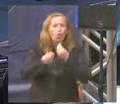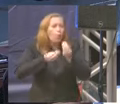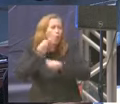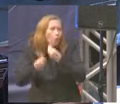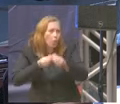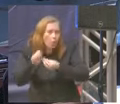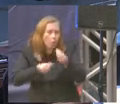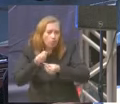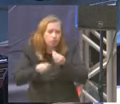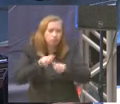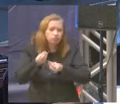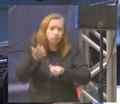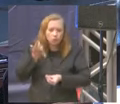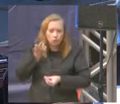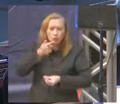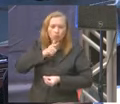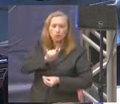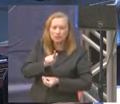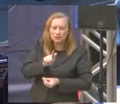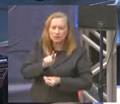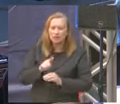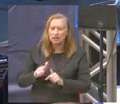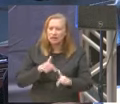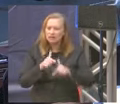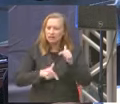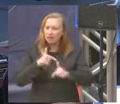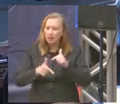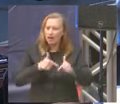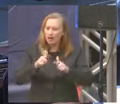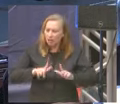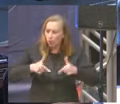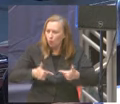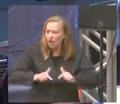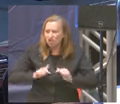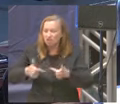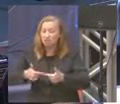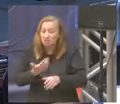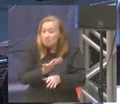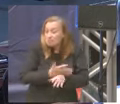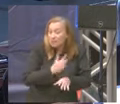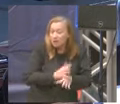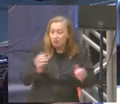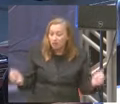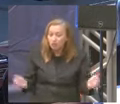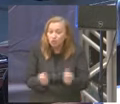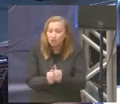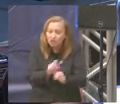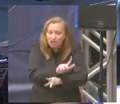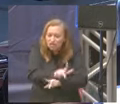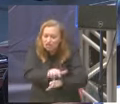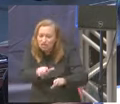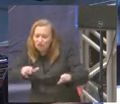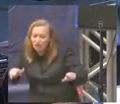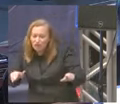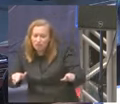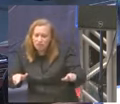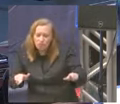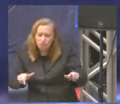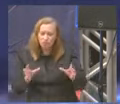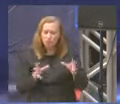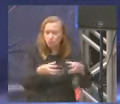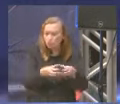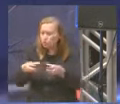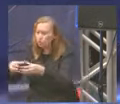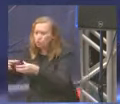a gente vai conseguir trabalhar com ações práticas para juntar os diversos atores. A